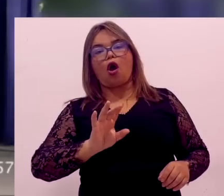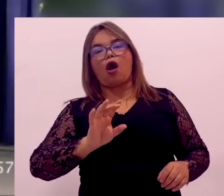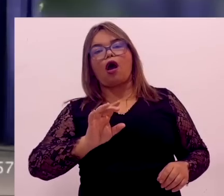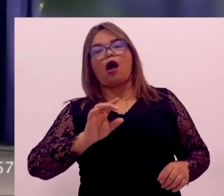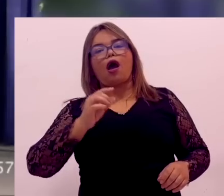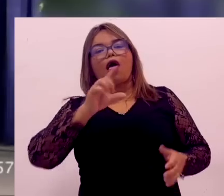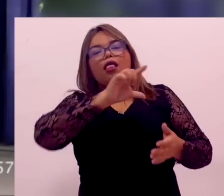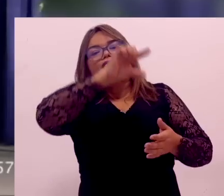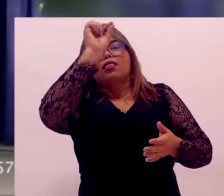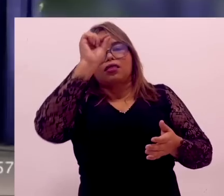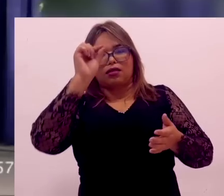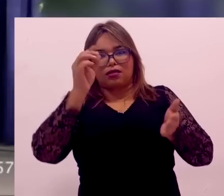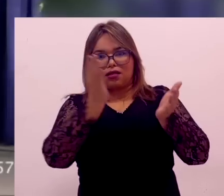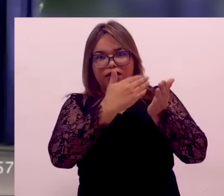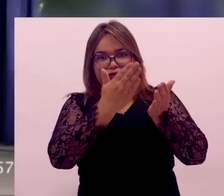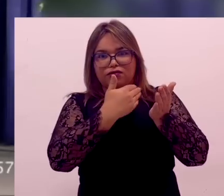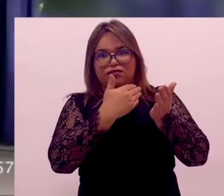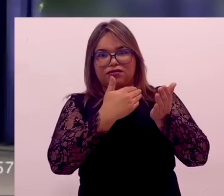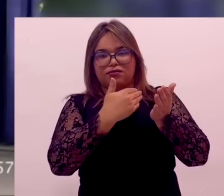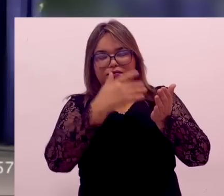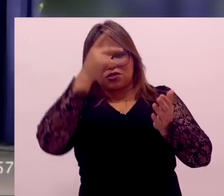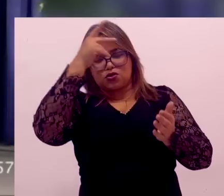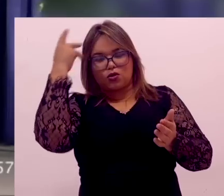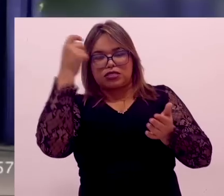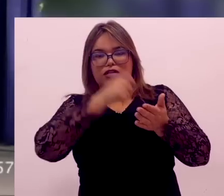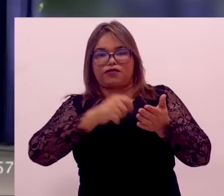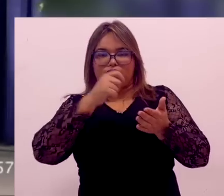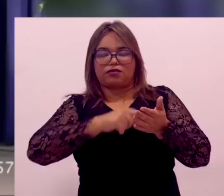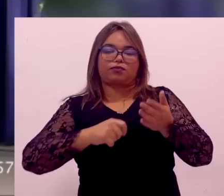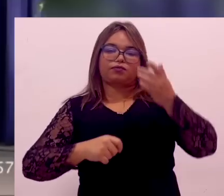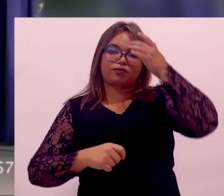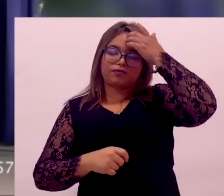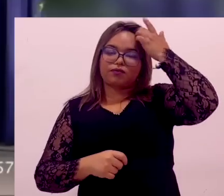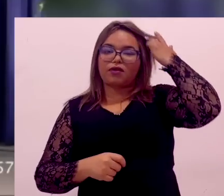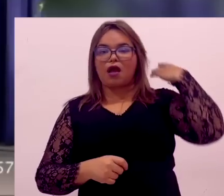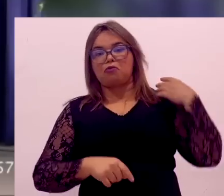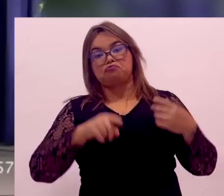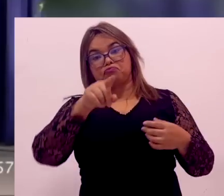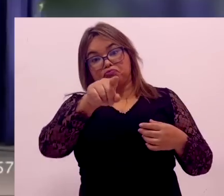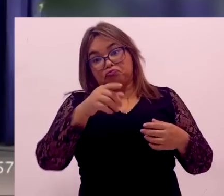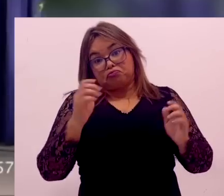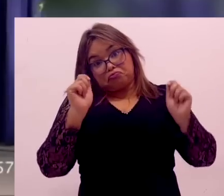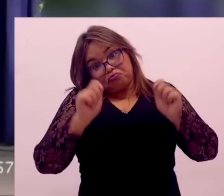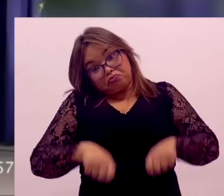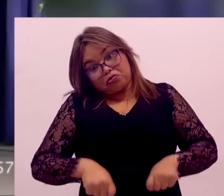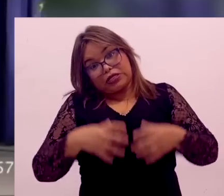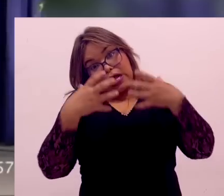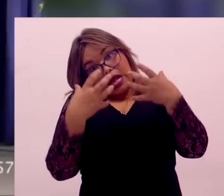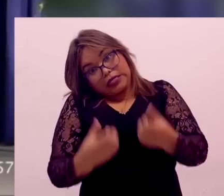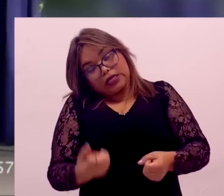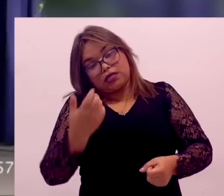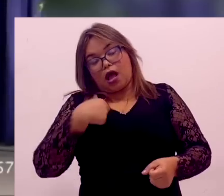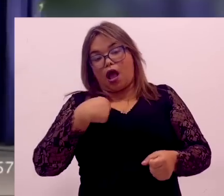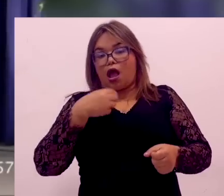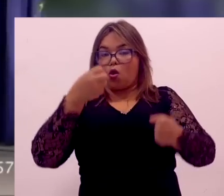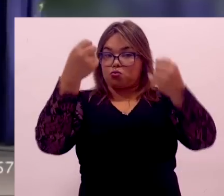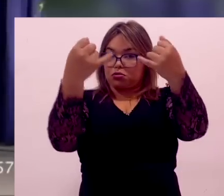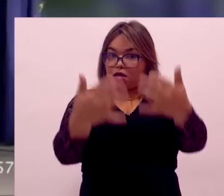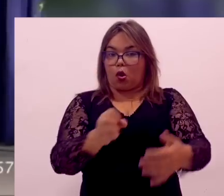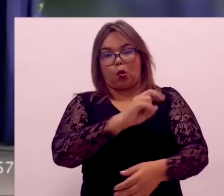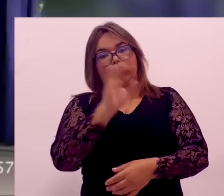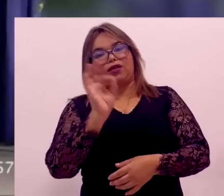só estou citando. E você pode decidir se é do jeito que eu estou falando ou